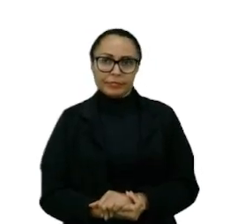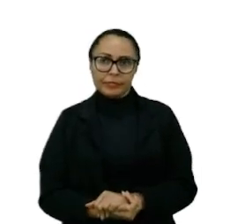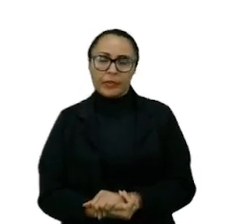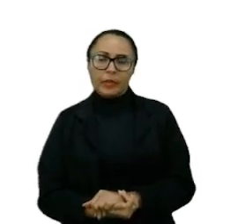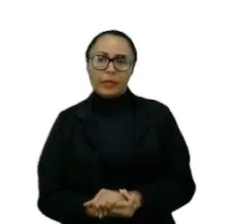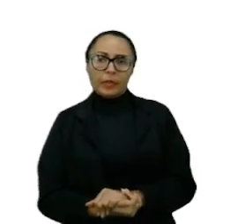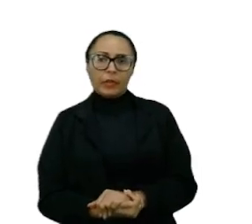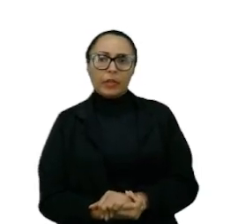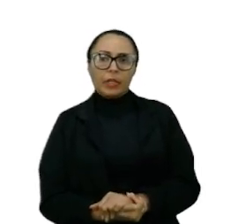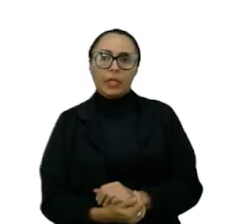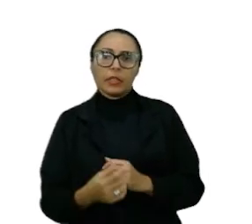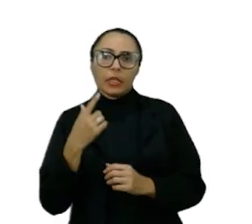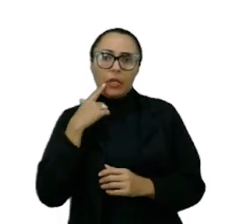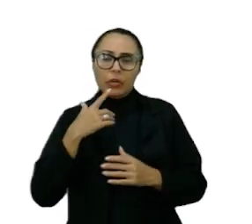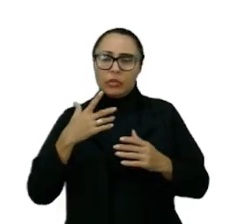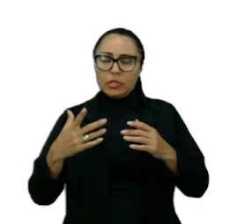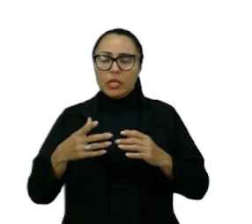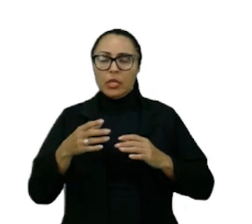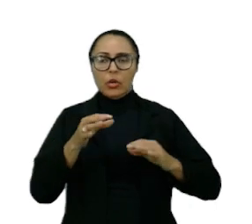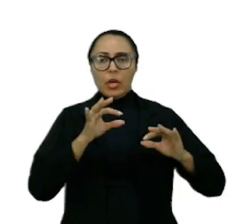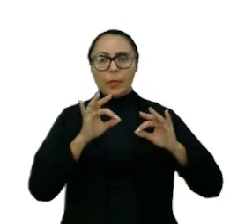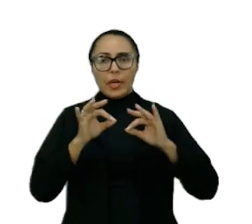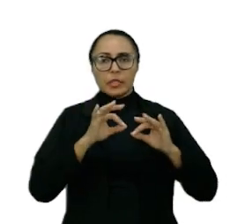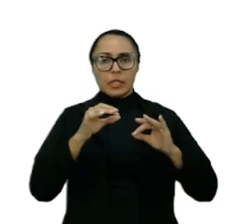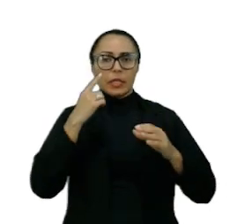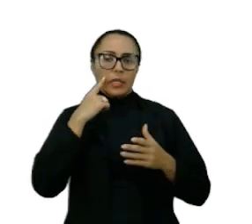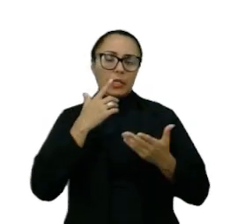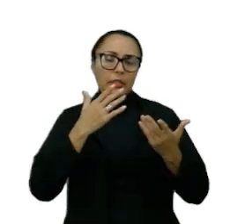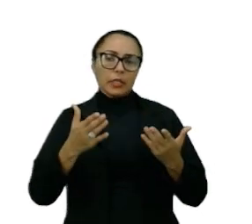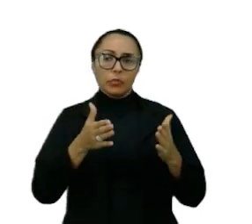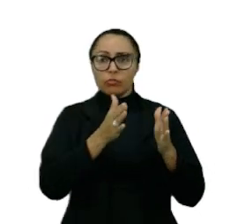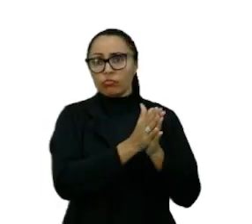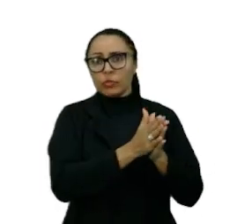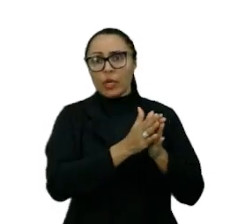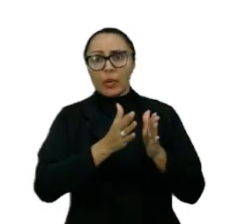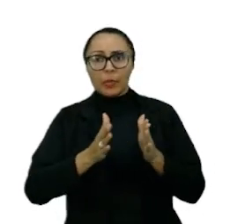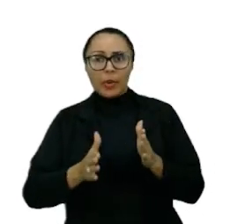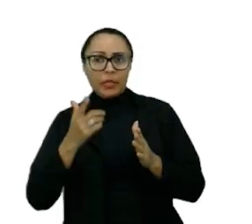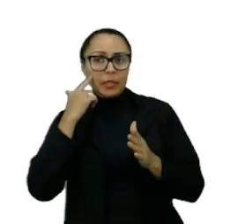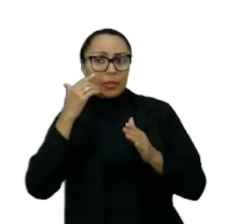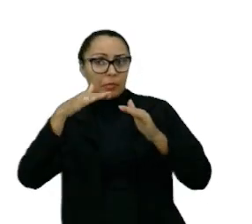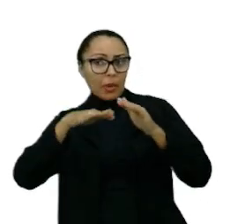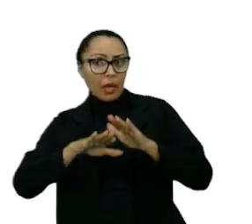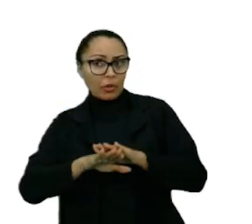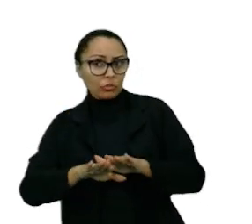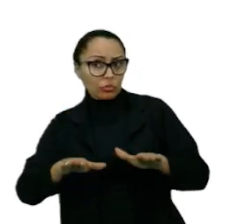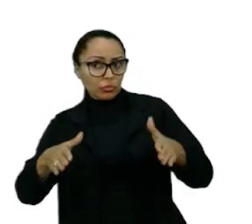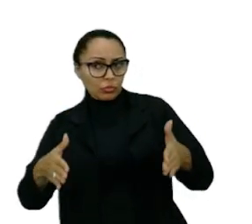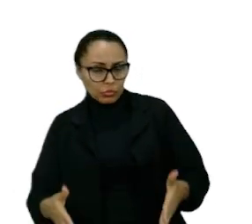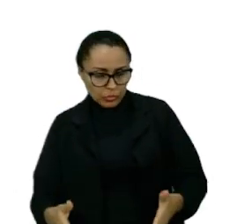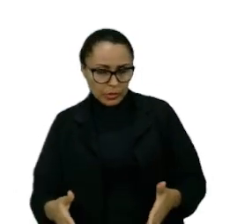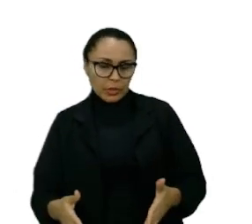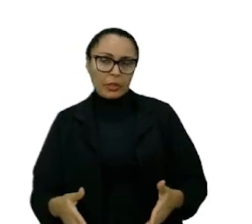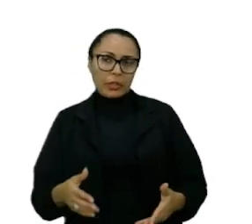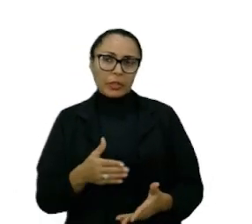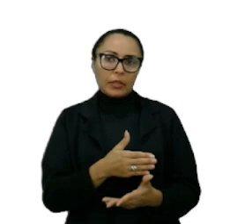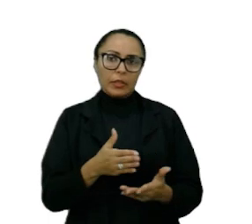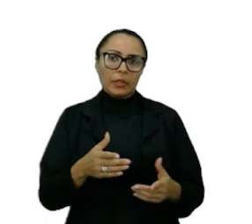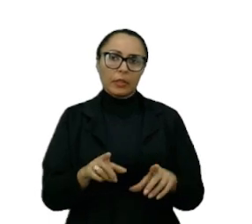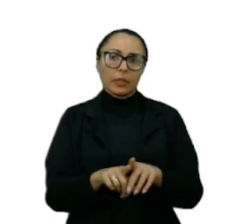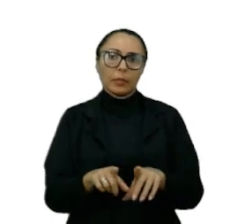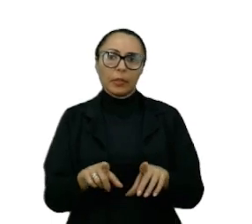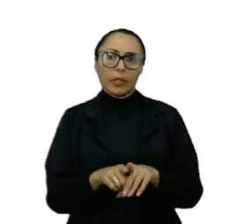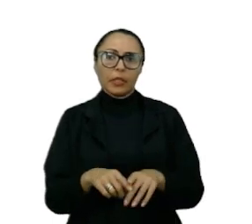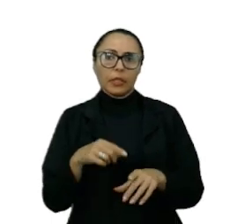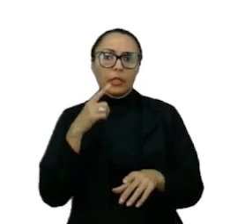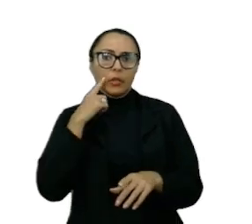água, ao ser armazenada em um tanque, tende a ficar na parte inferior do tanque, tá? E na